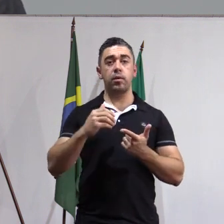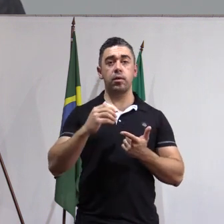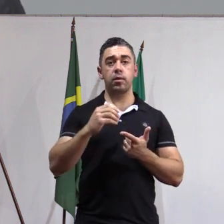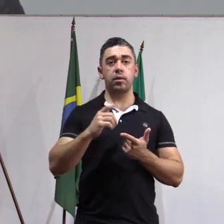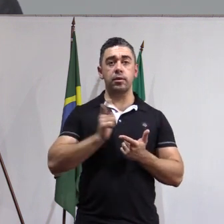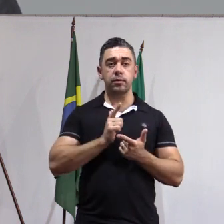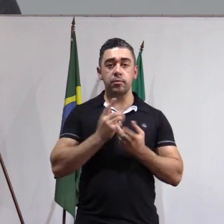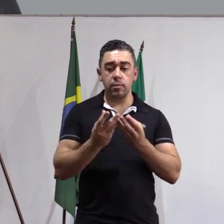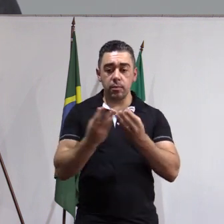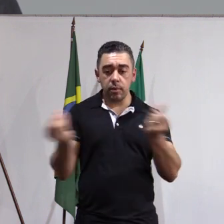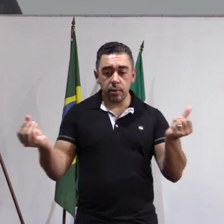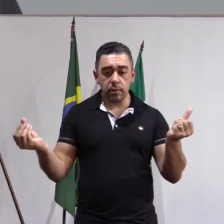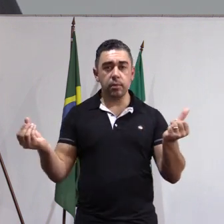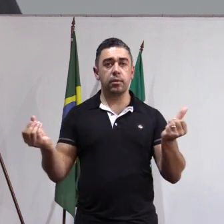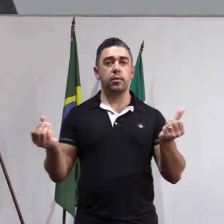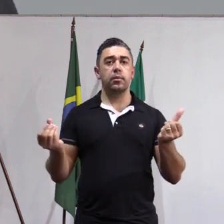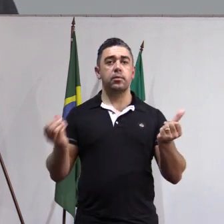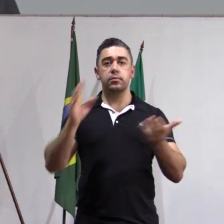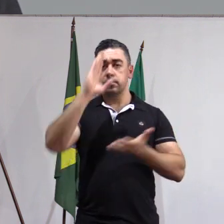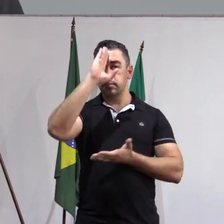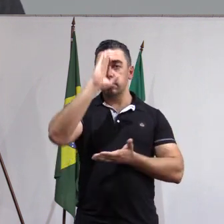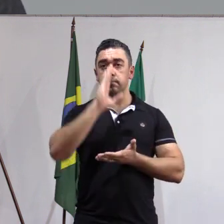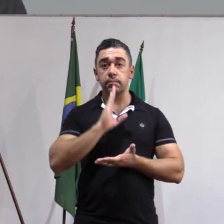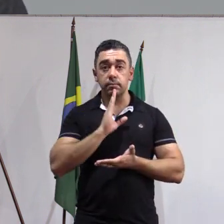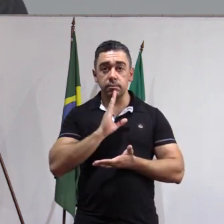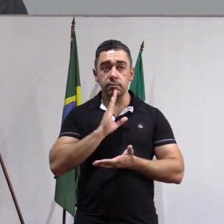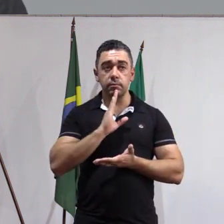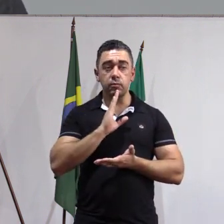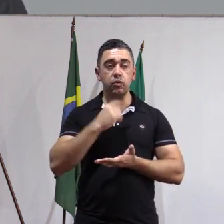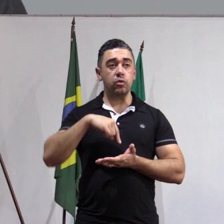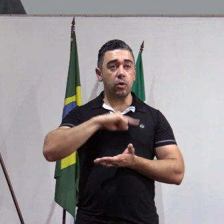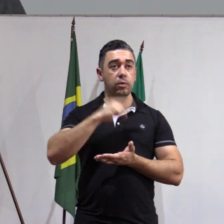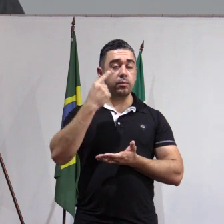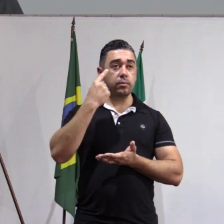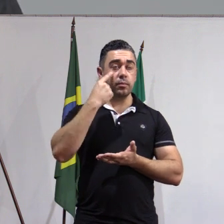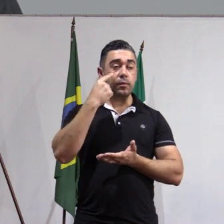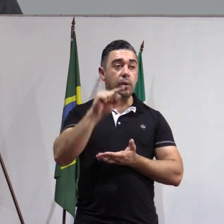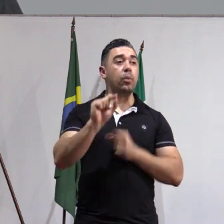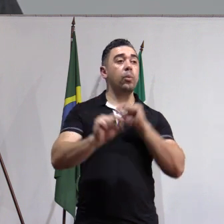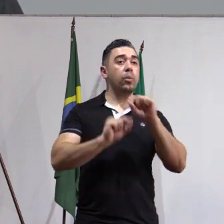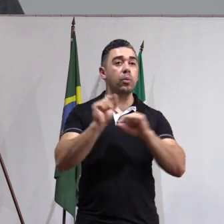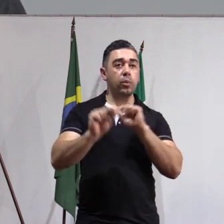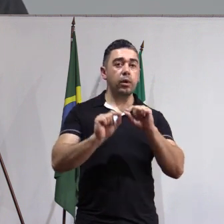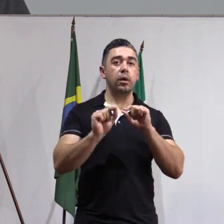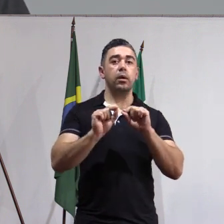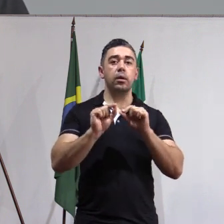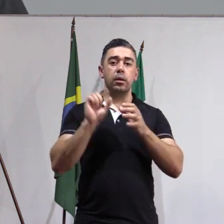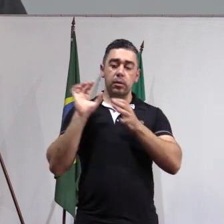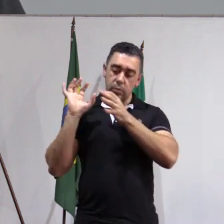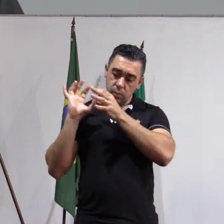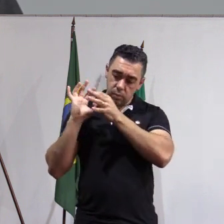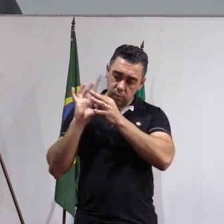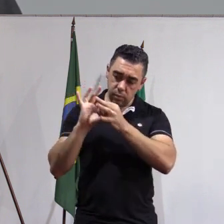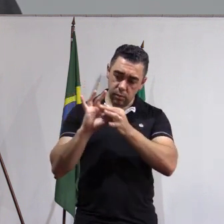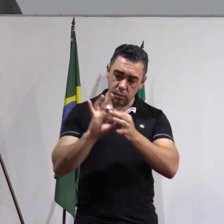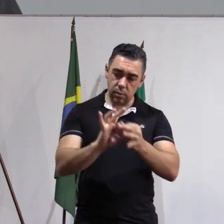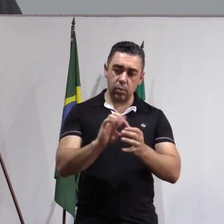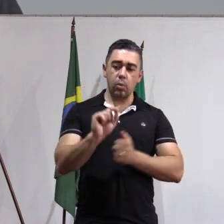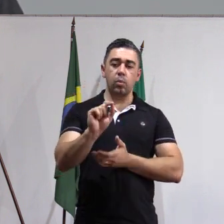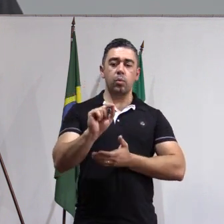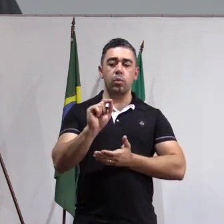de qualidade. Nós precisamos olhar dentro desse contexto, e aí eu acho